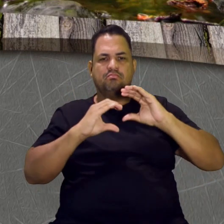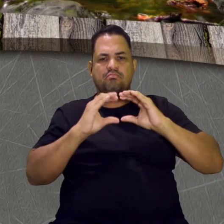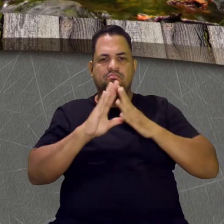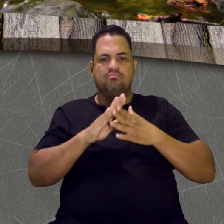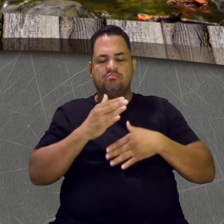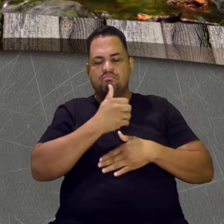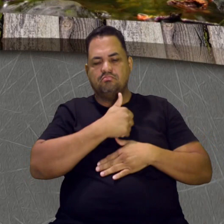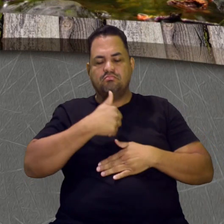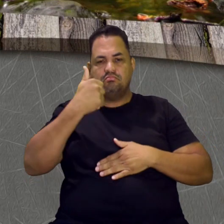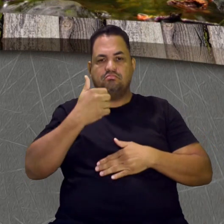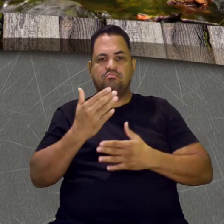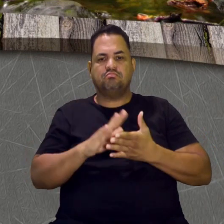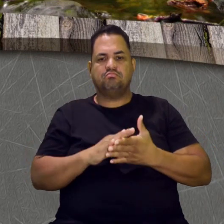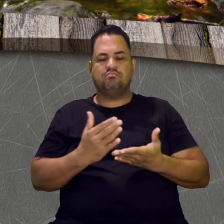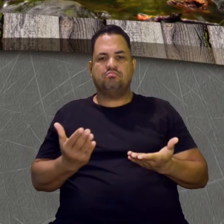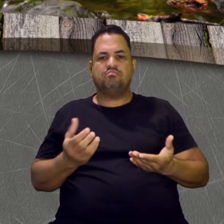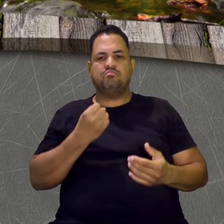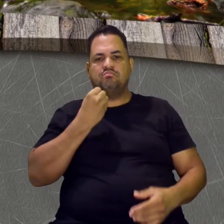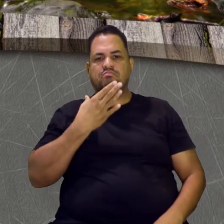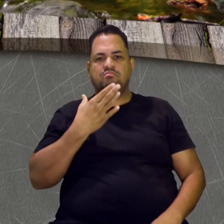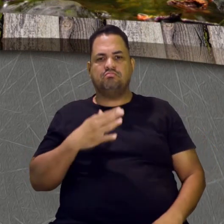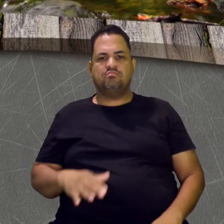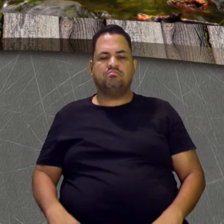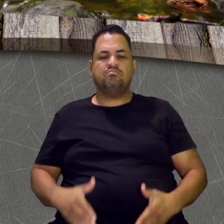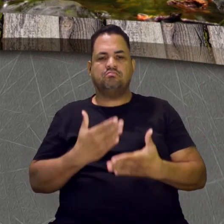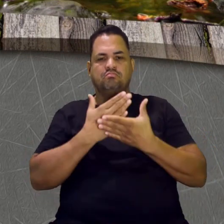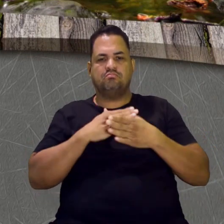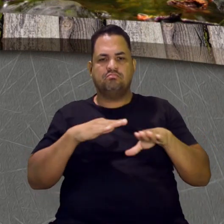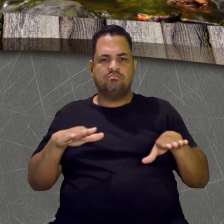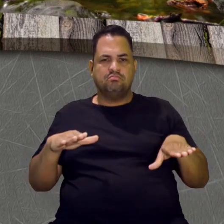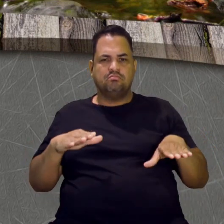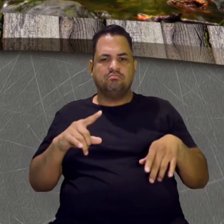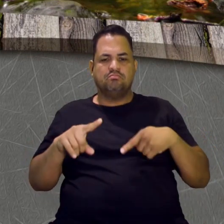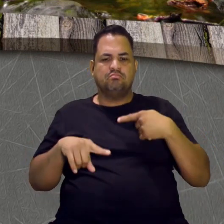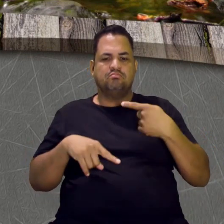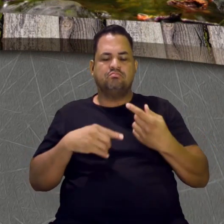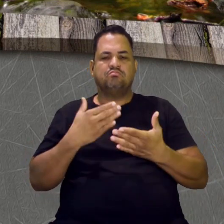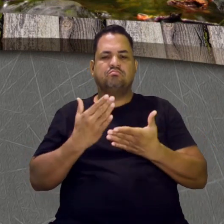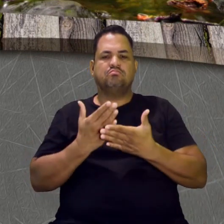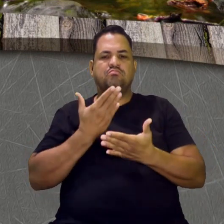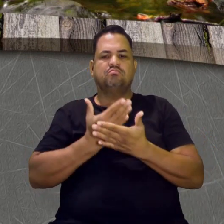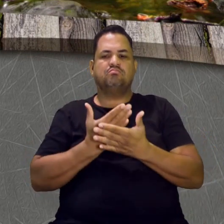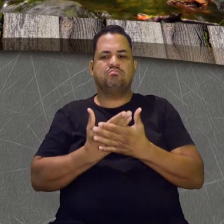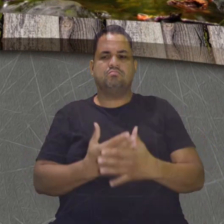mais interessante entre a gente, tá bom? Vamos ficando por aqui e até a próxima.